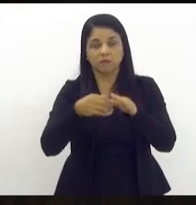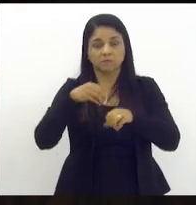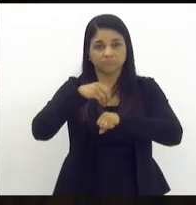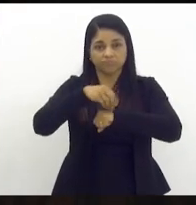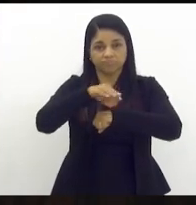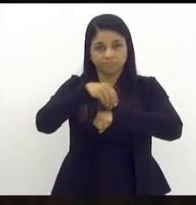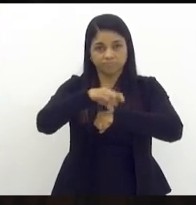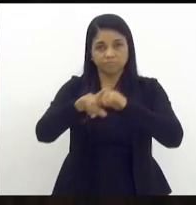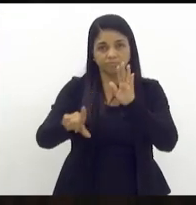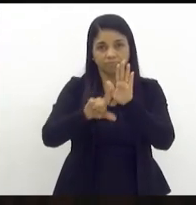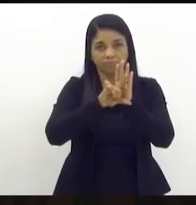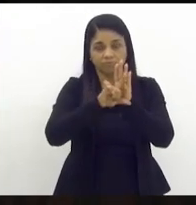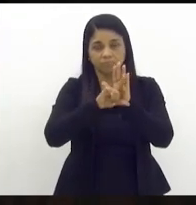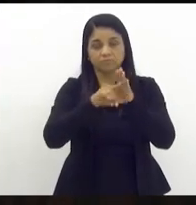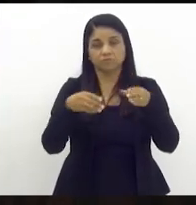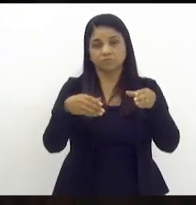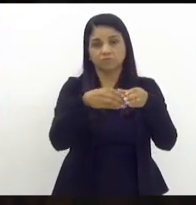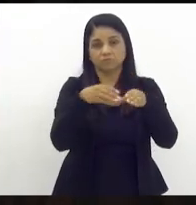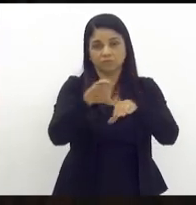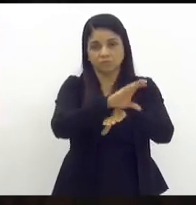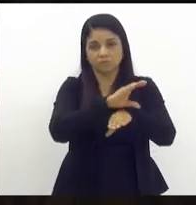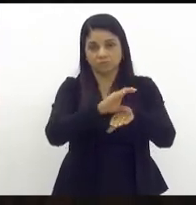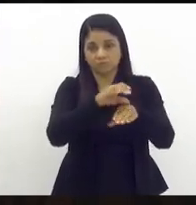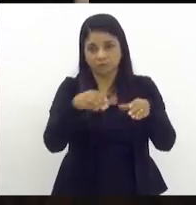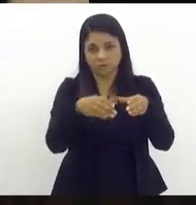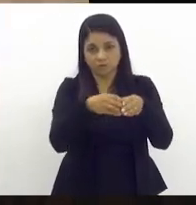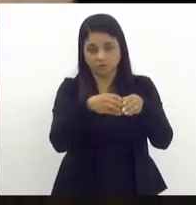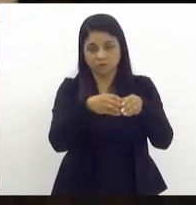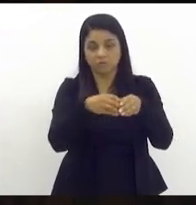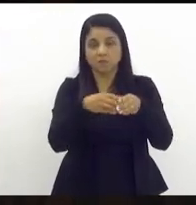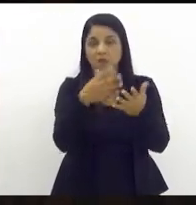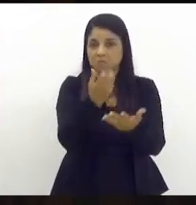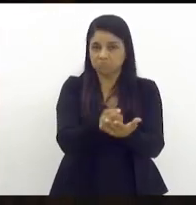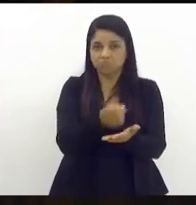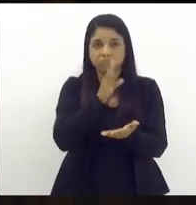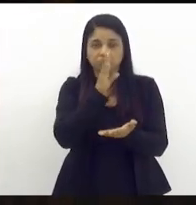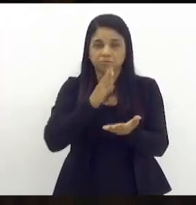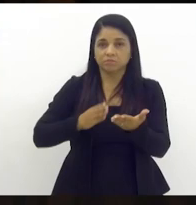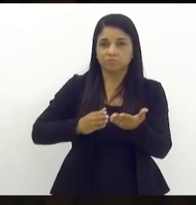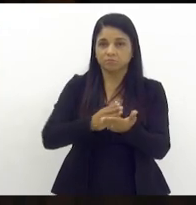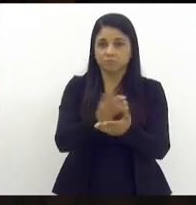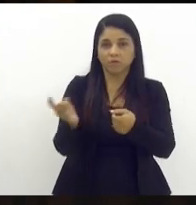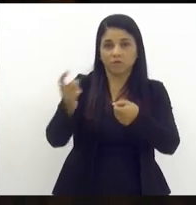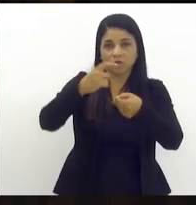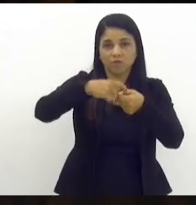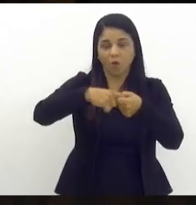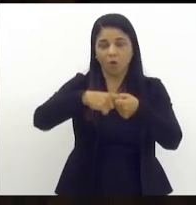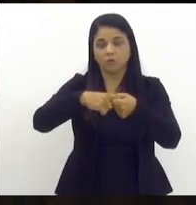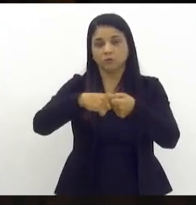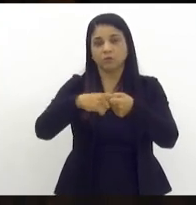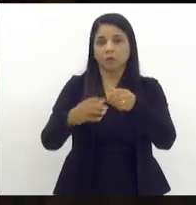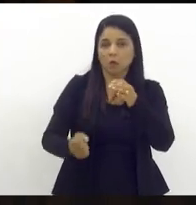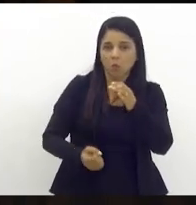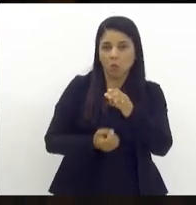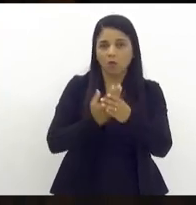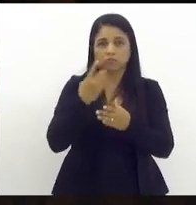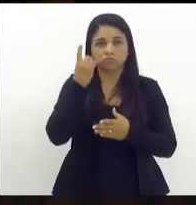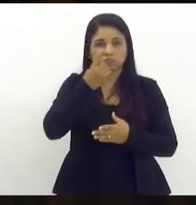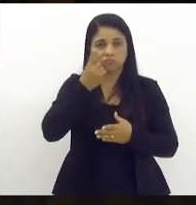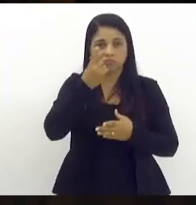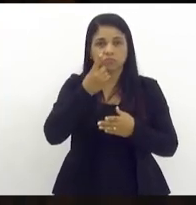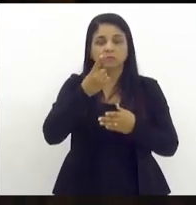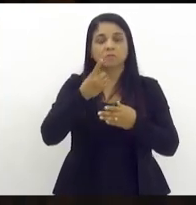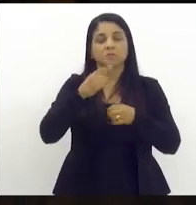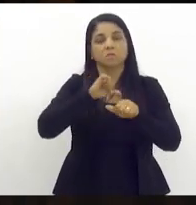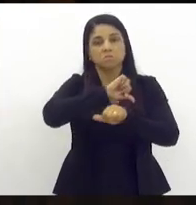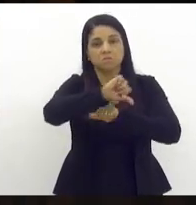Indicações Legislativas. Senhores que aprovam, permaneçam como estão. Aprovado, retorno ao autor para elaboração e